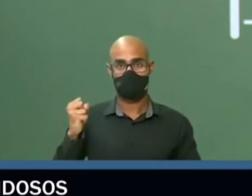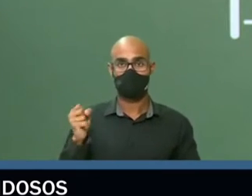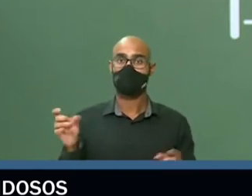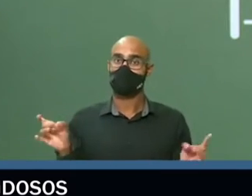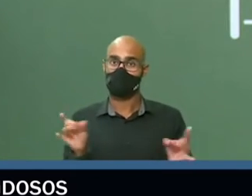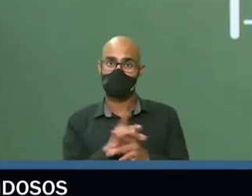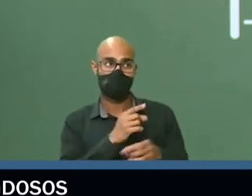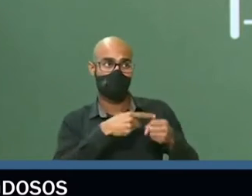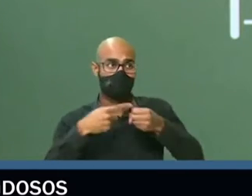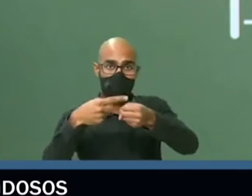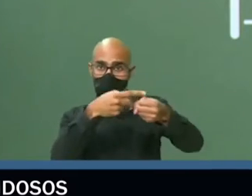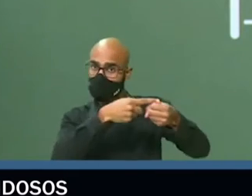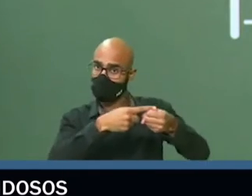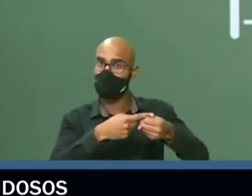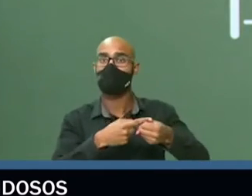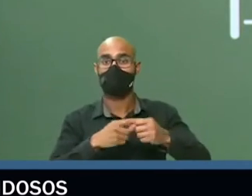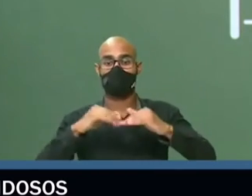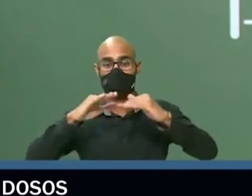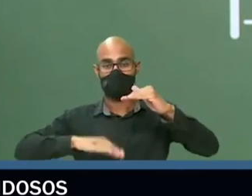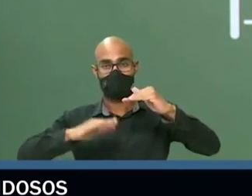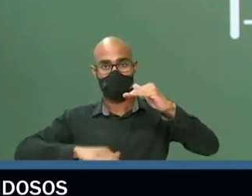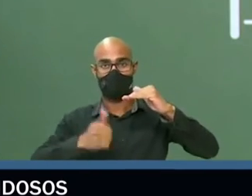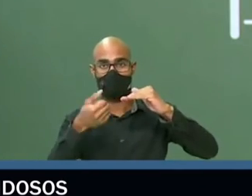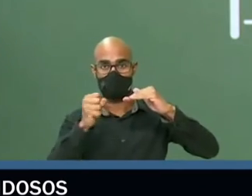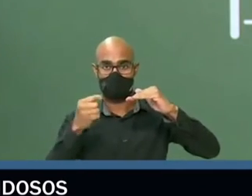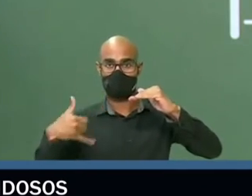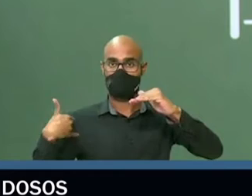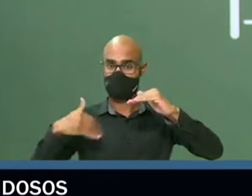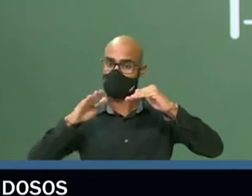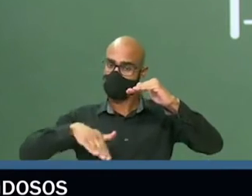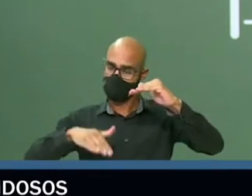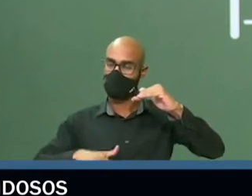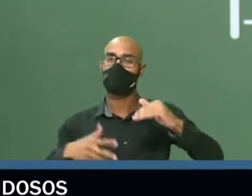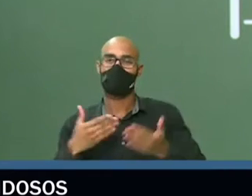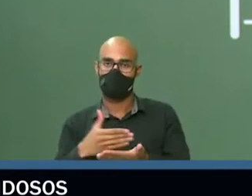queremos, já nessa nova leva de vacinas, que estamos